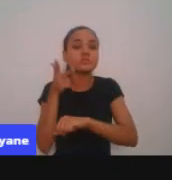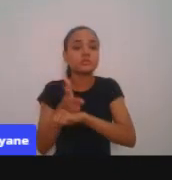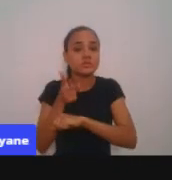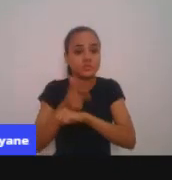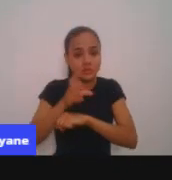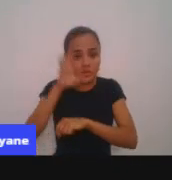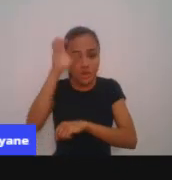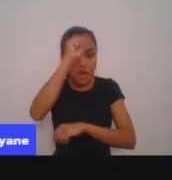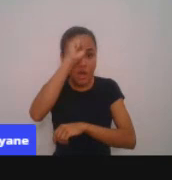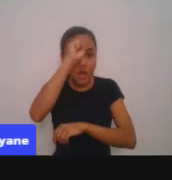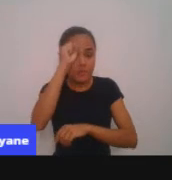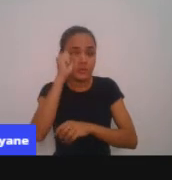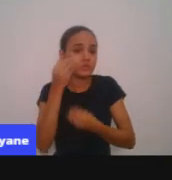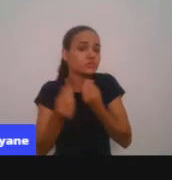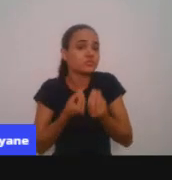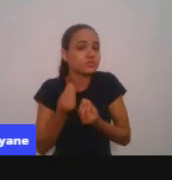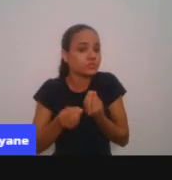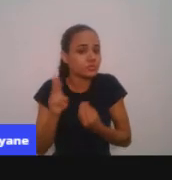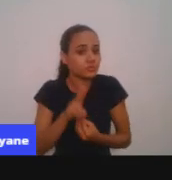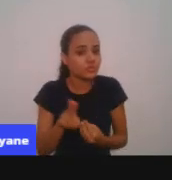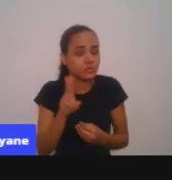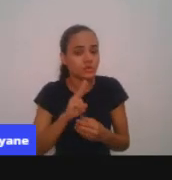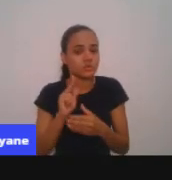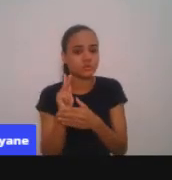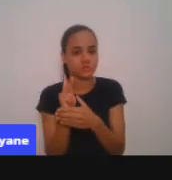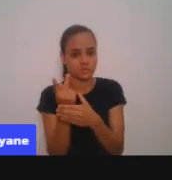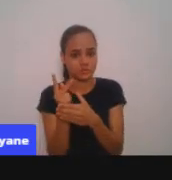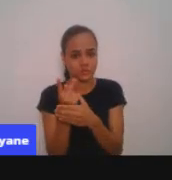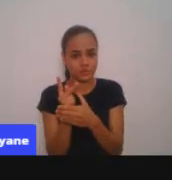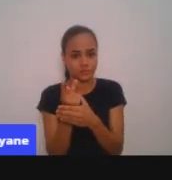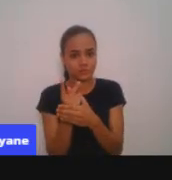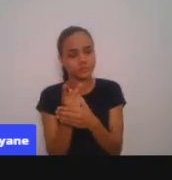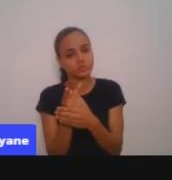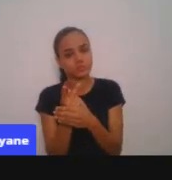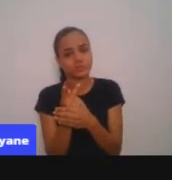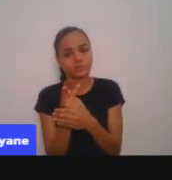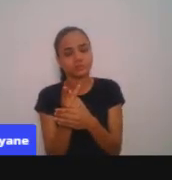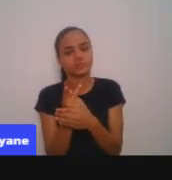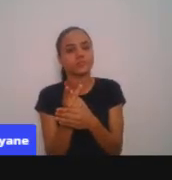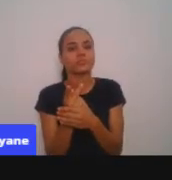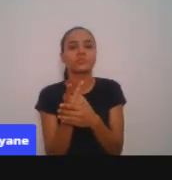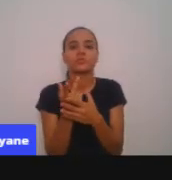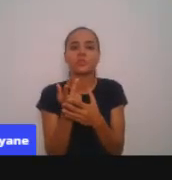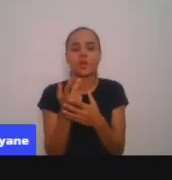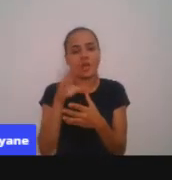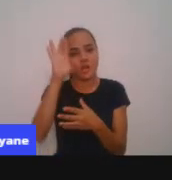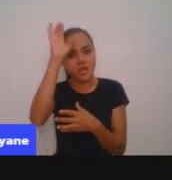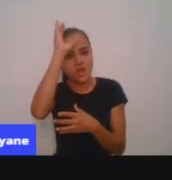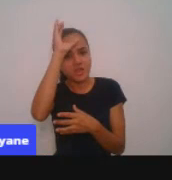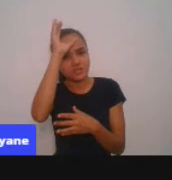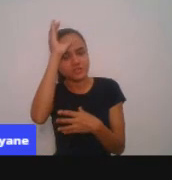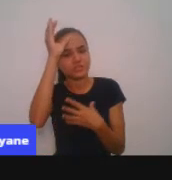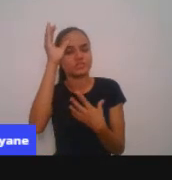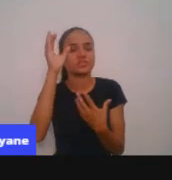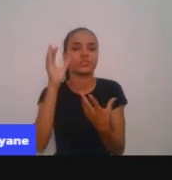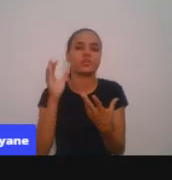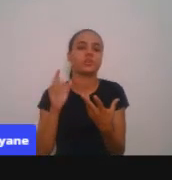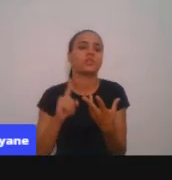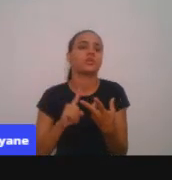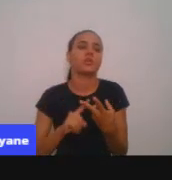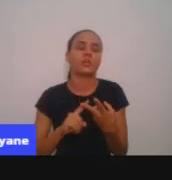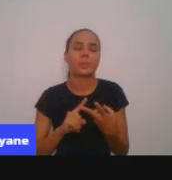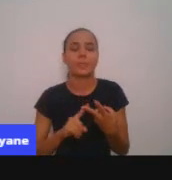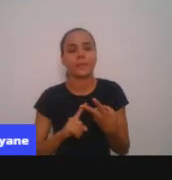esses programas. Então, não tanto por ser a tia fulana de tal, porque as pessoas, elas têm